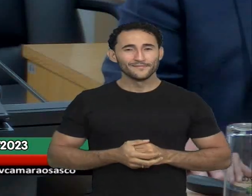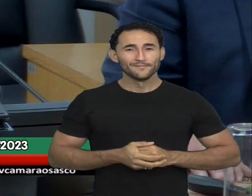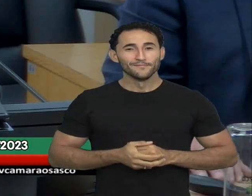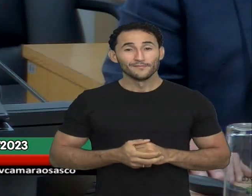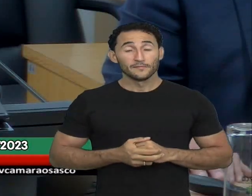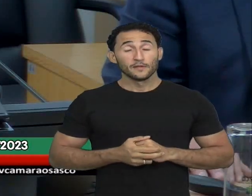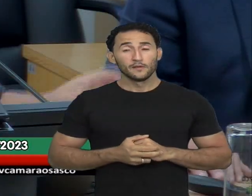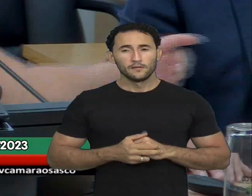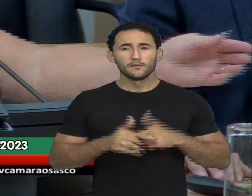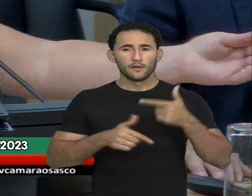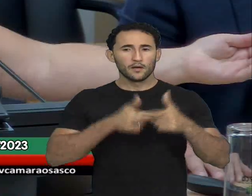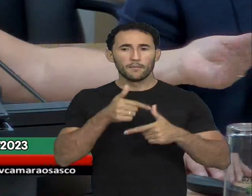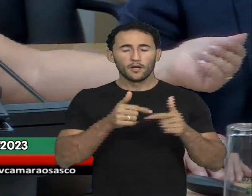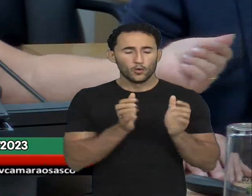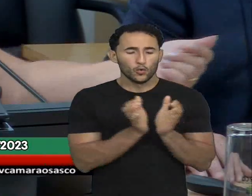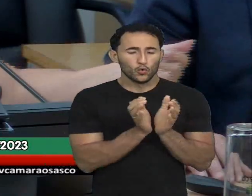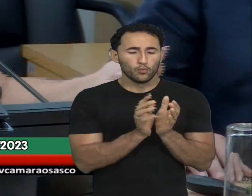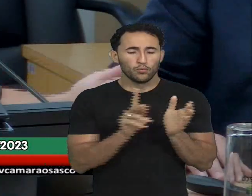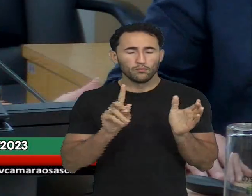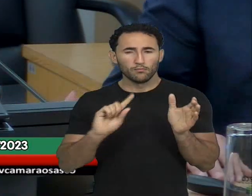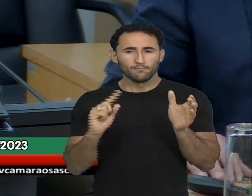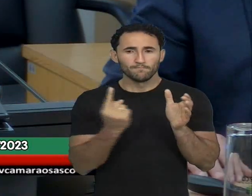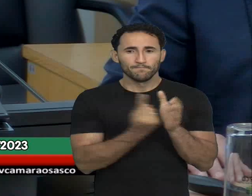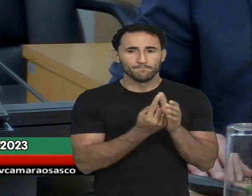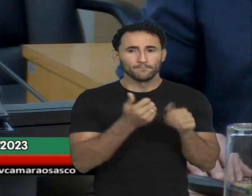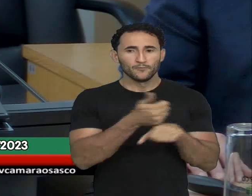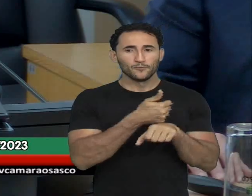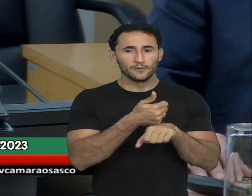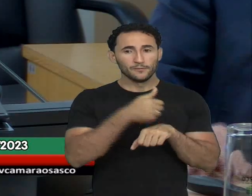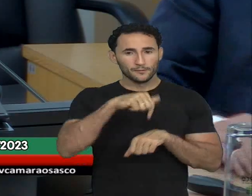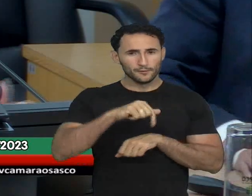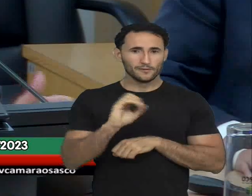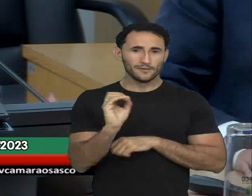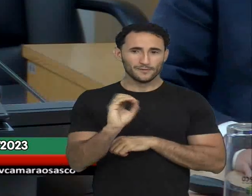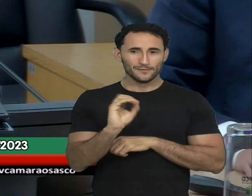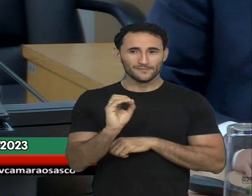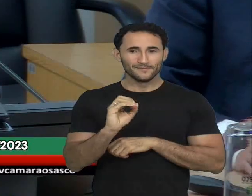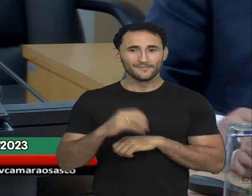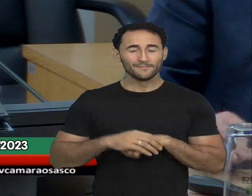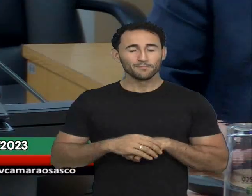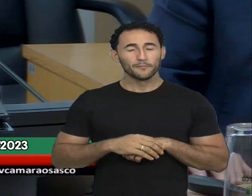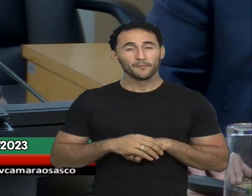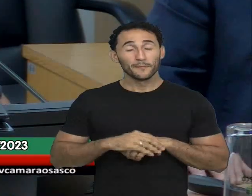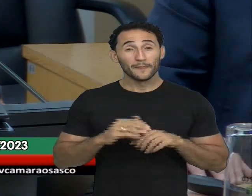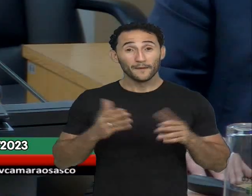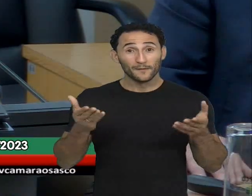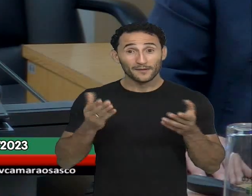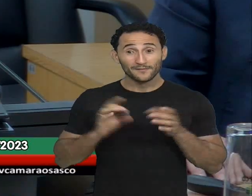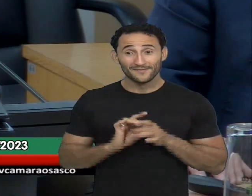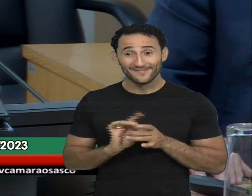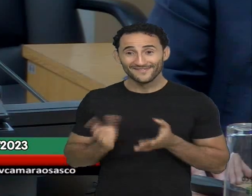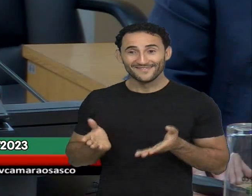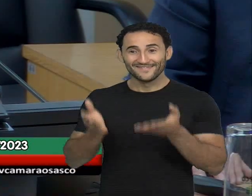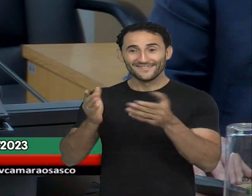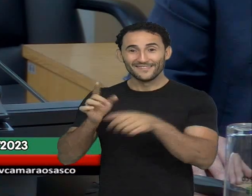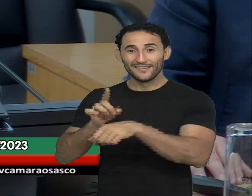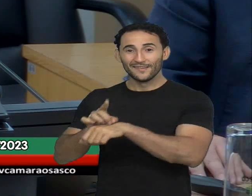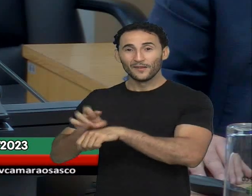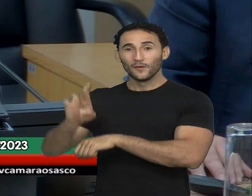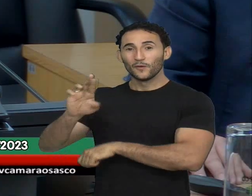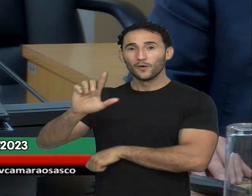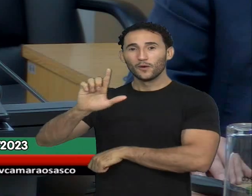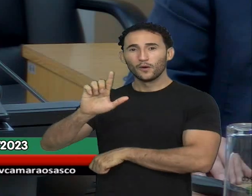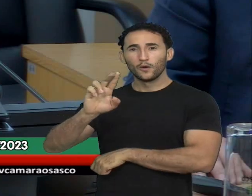Ele faz parte de uma equipe. Doutor, encosta mais o microfone. Tá? Então, está aqui com vocês hoje o doutor